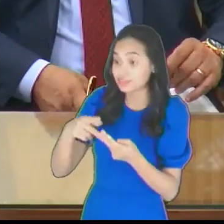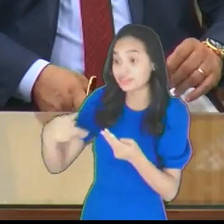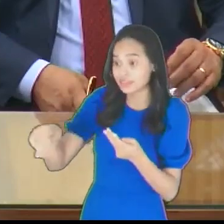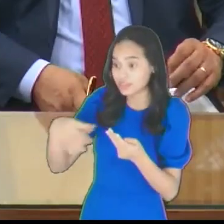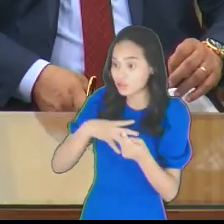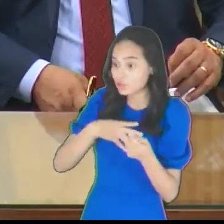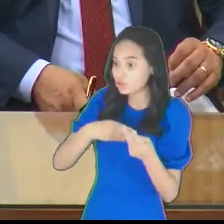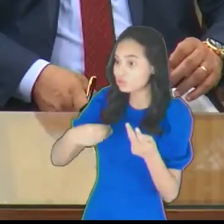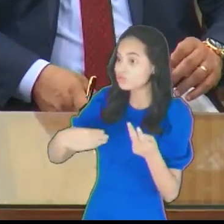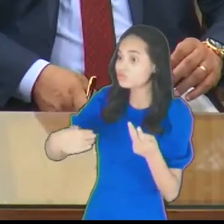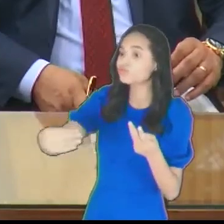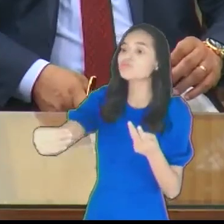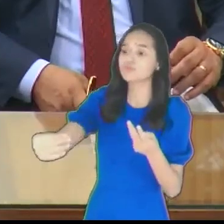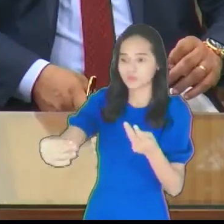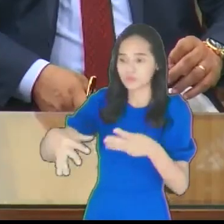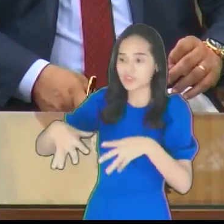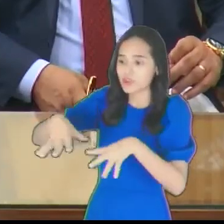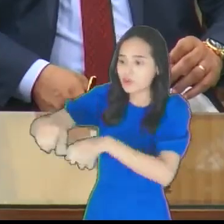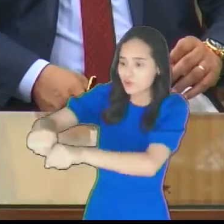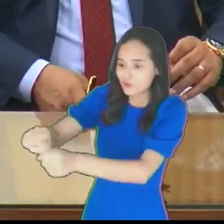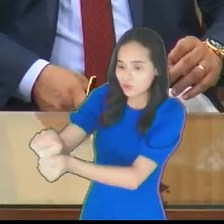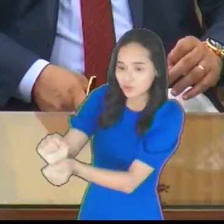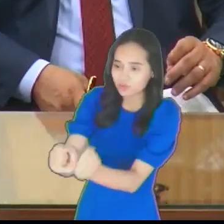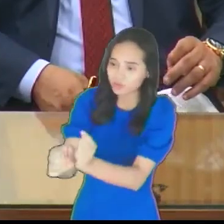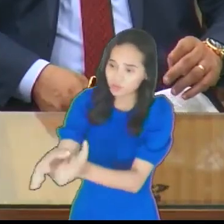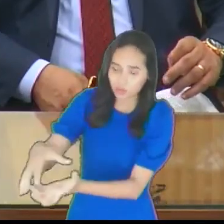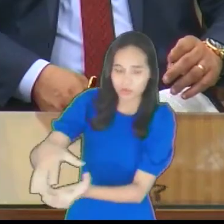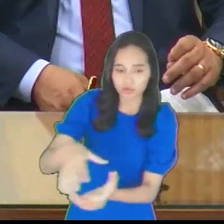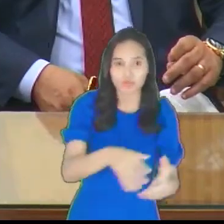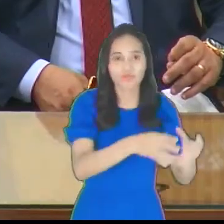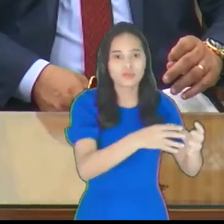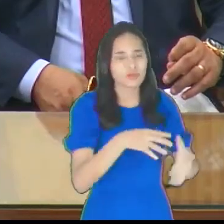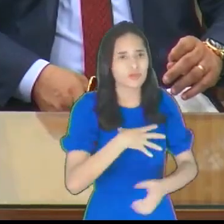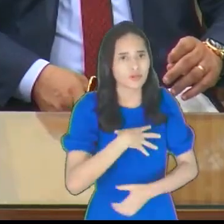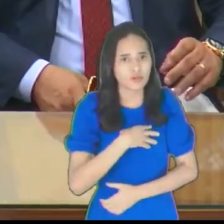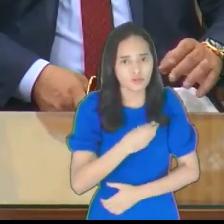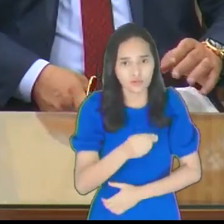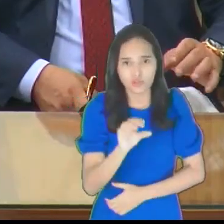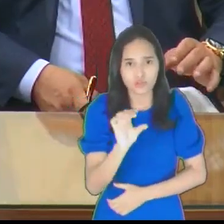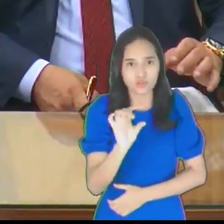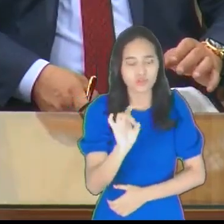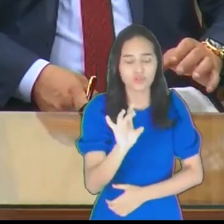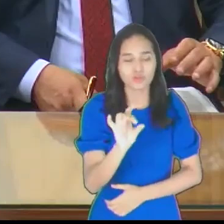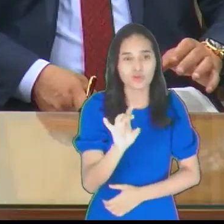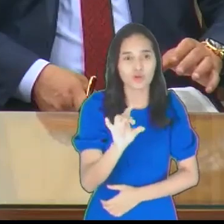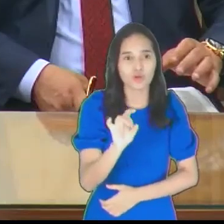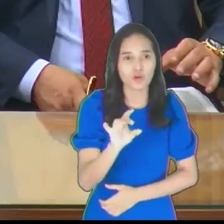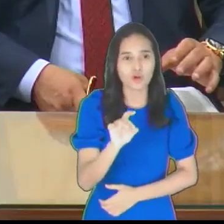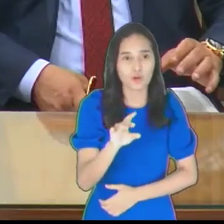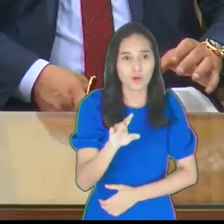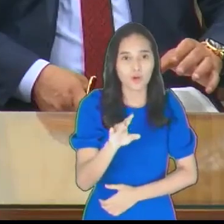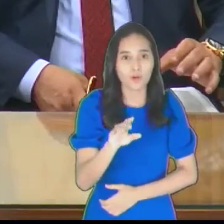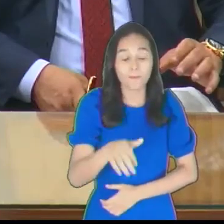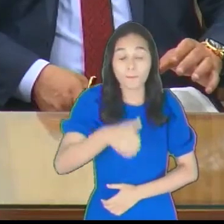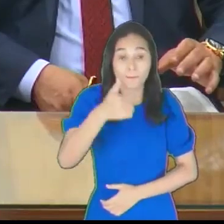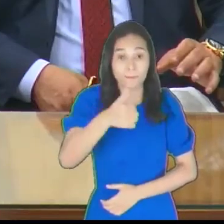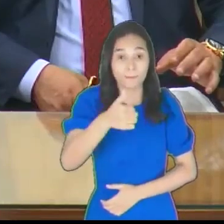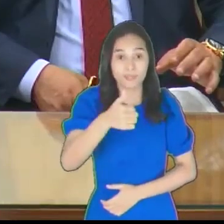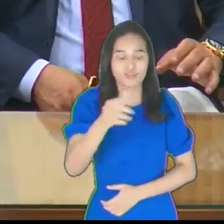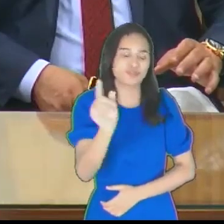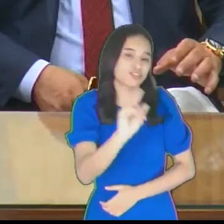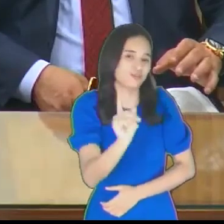descendentes. Vão levar teus filhos. Filhos aí, não era só os filhos primeiros, era